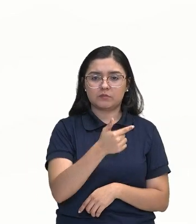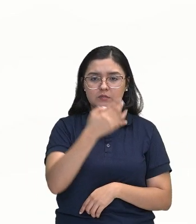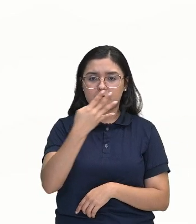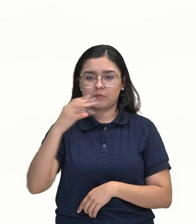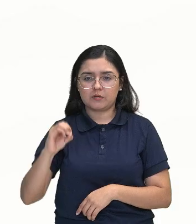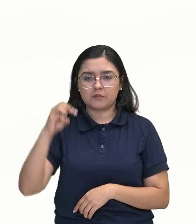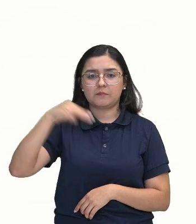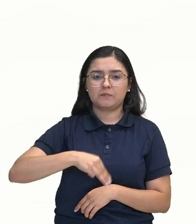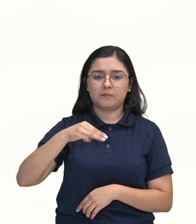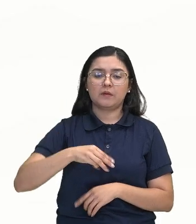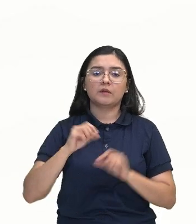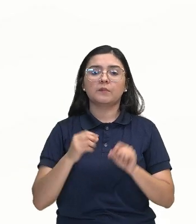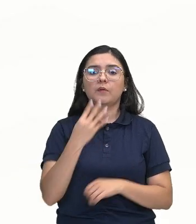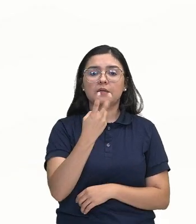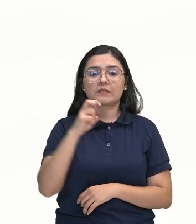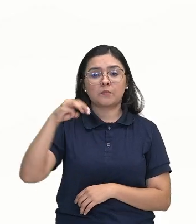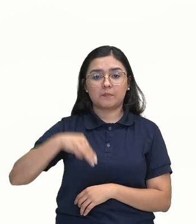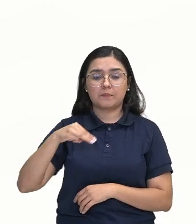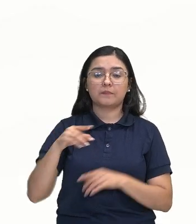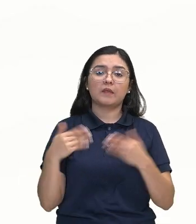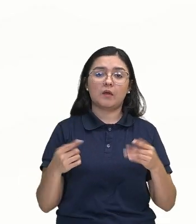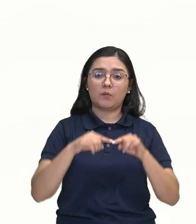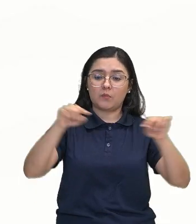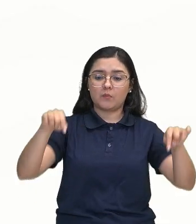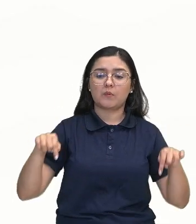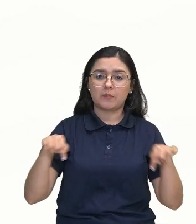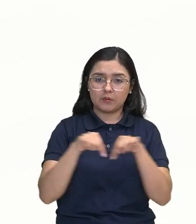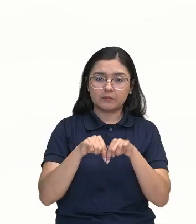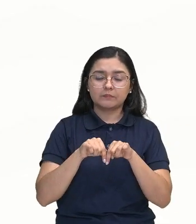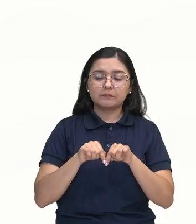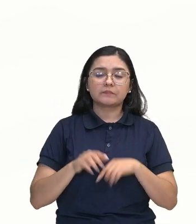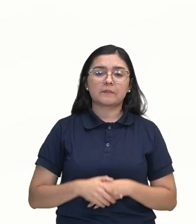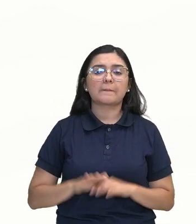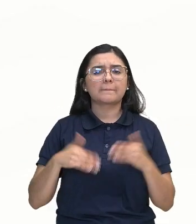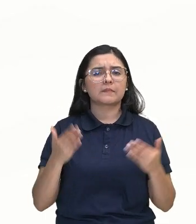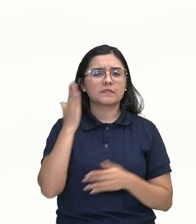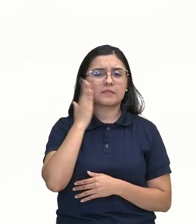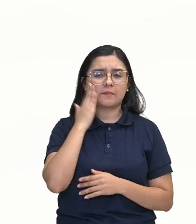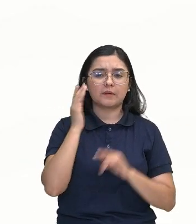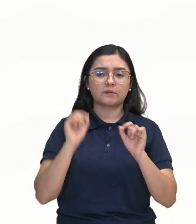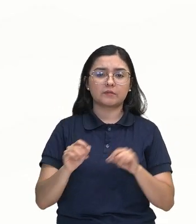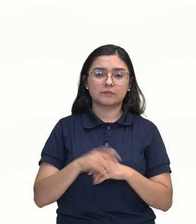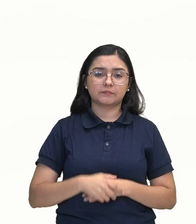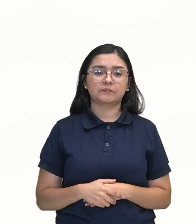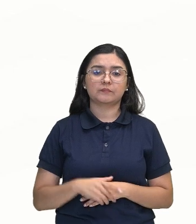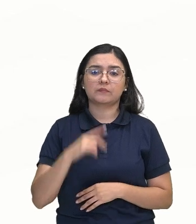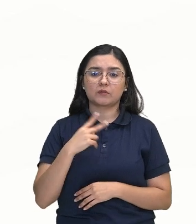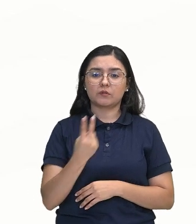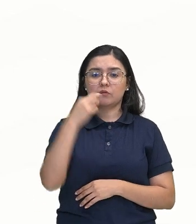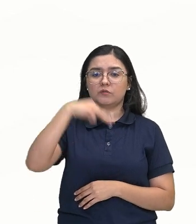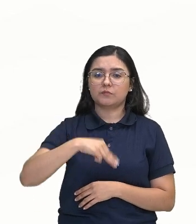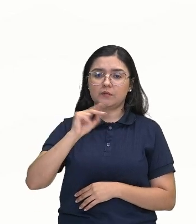por 45 metros, ou seja, é um campo retangular. Sabendo que por cada 2 metros